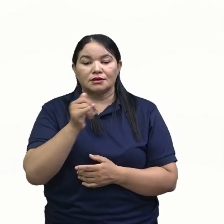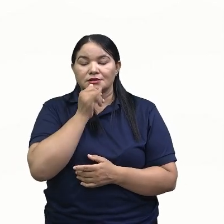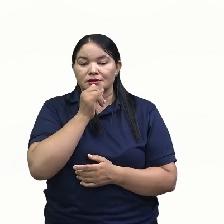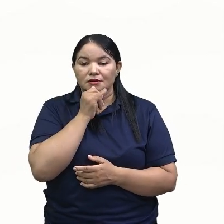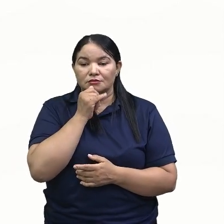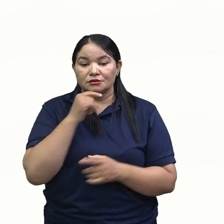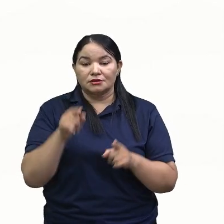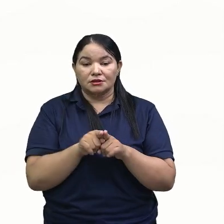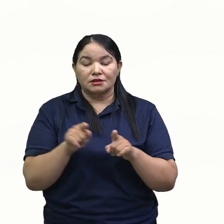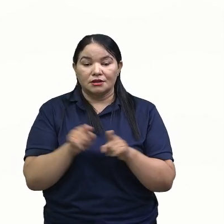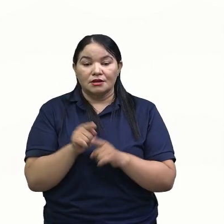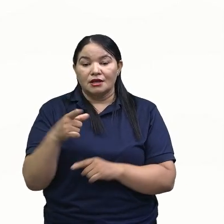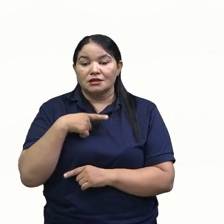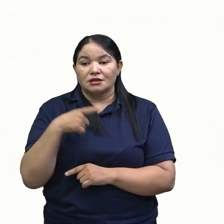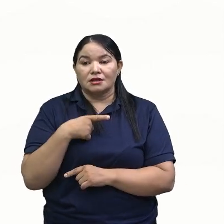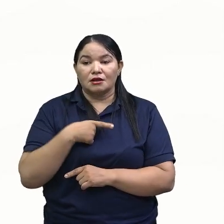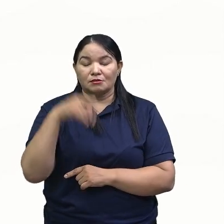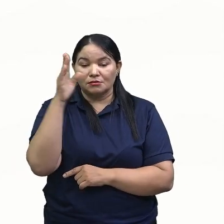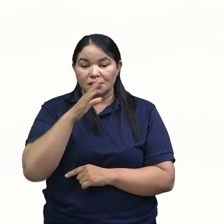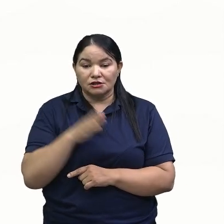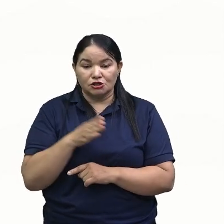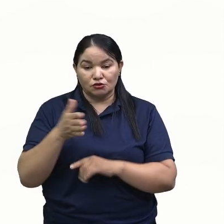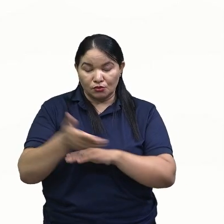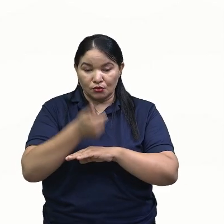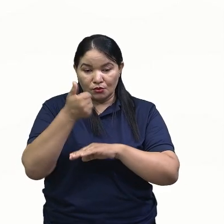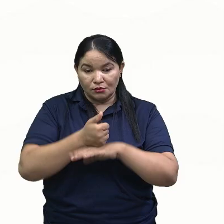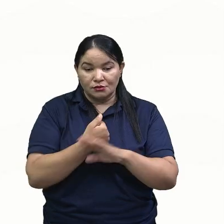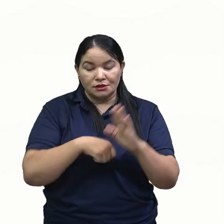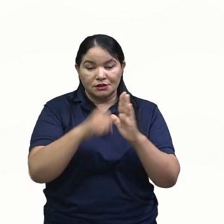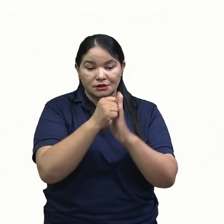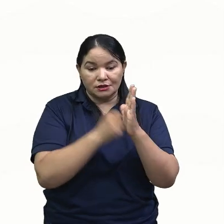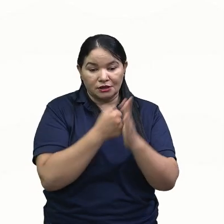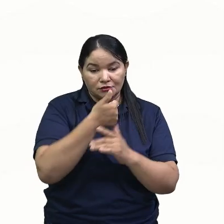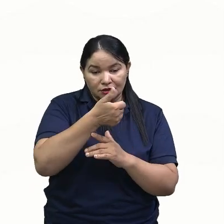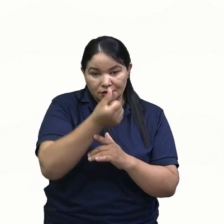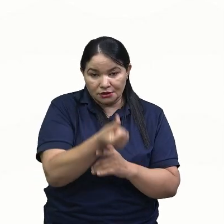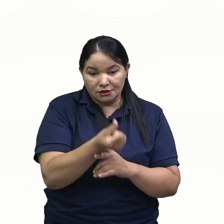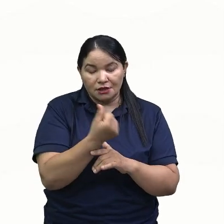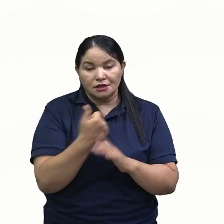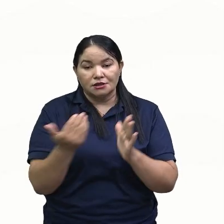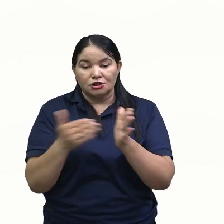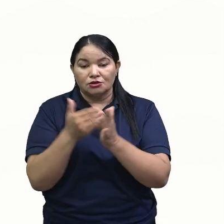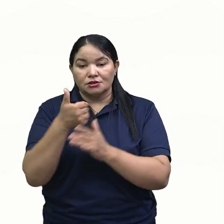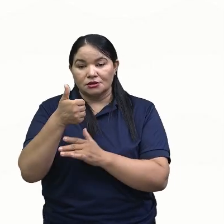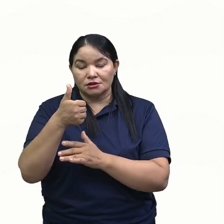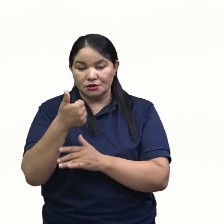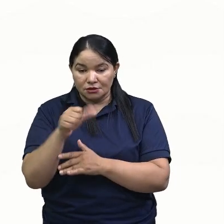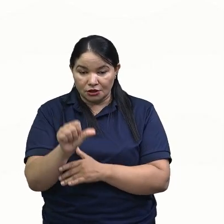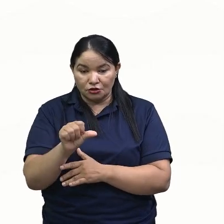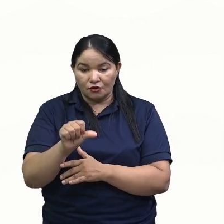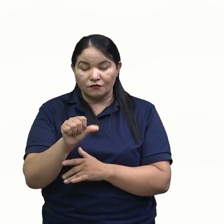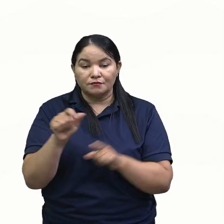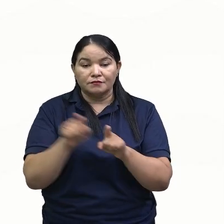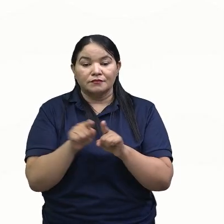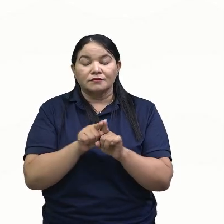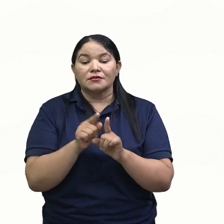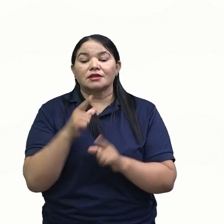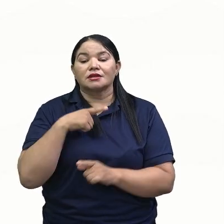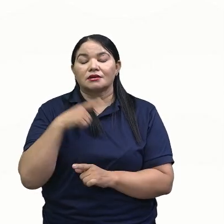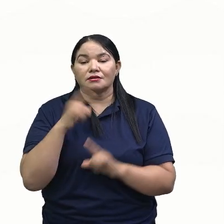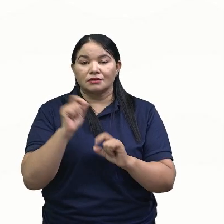temos o Brasil colonial entre os séculos XVI e os séculos XIX, onde houve